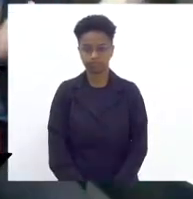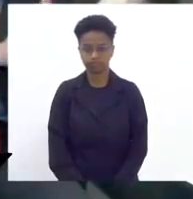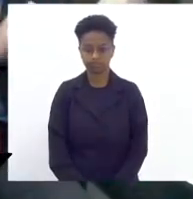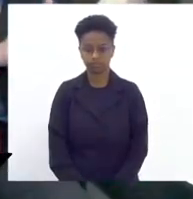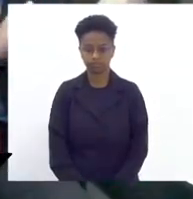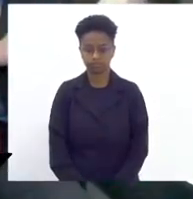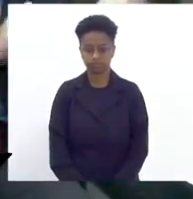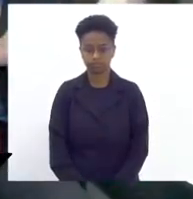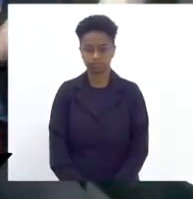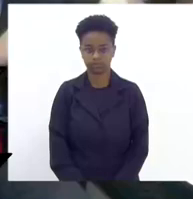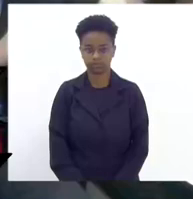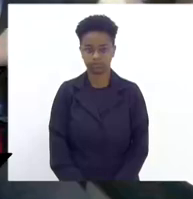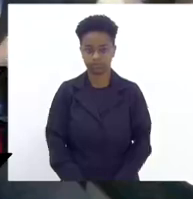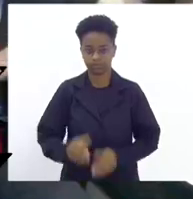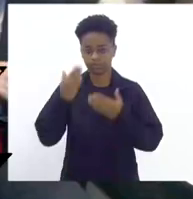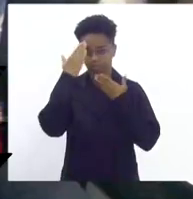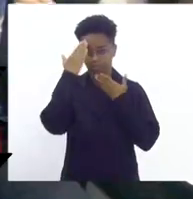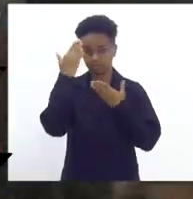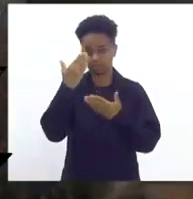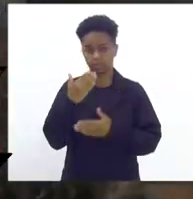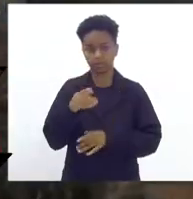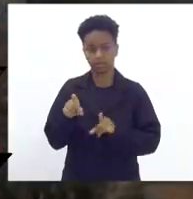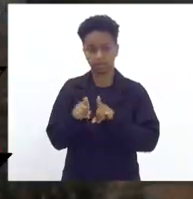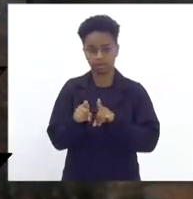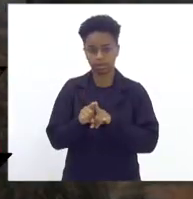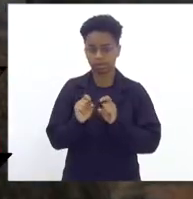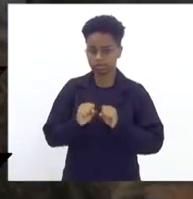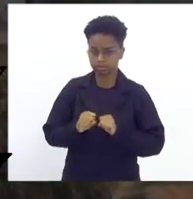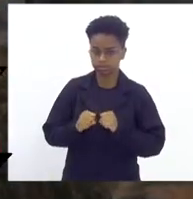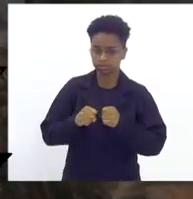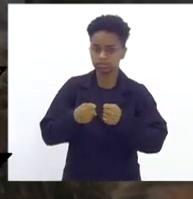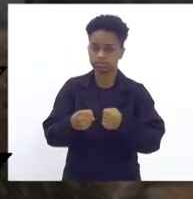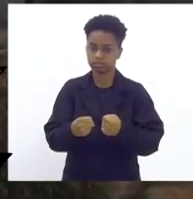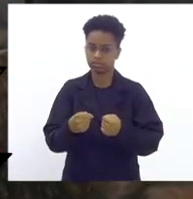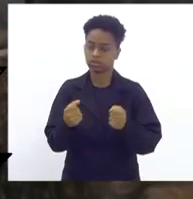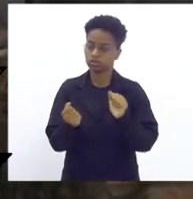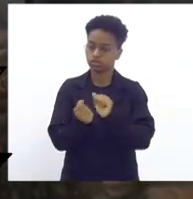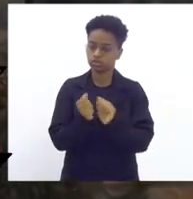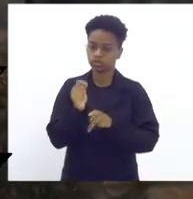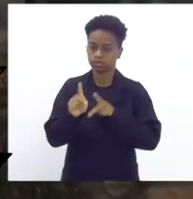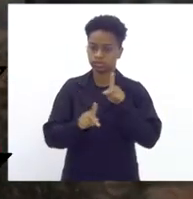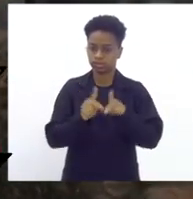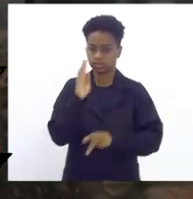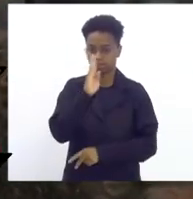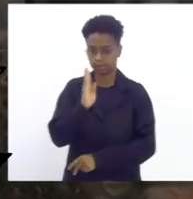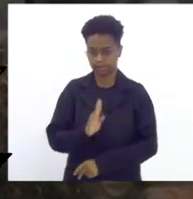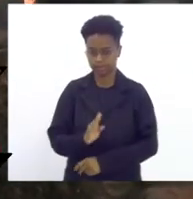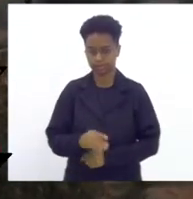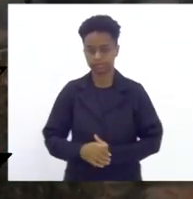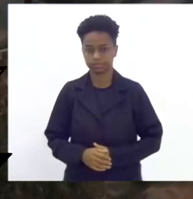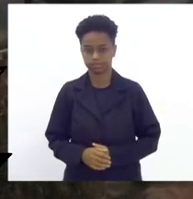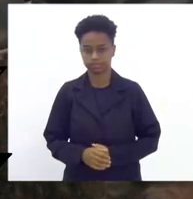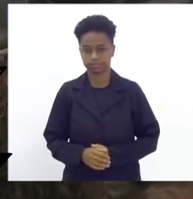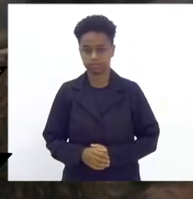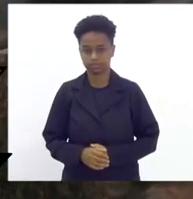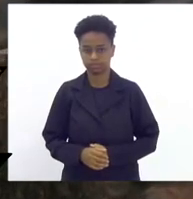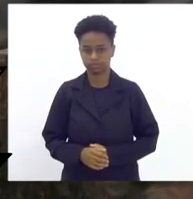Obrigada Gustavo agradeço você também o seu empenho com o povo brasileiro é